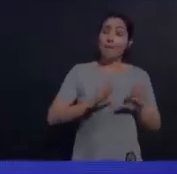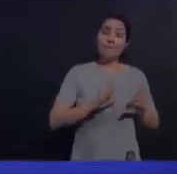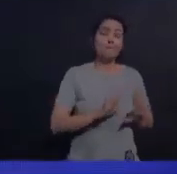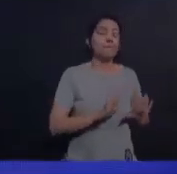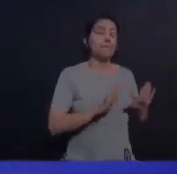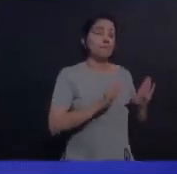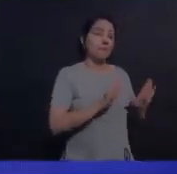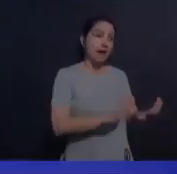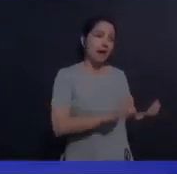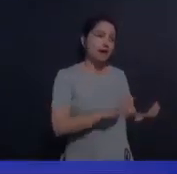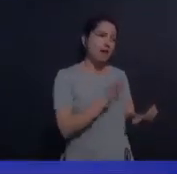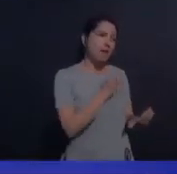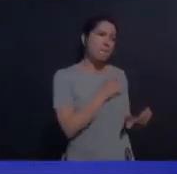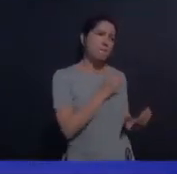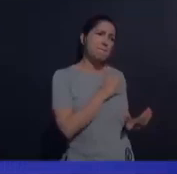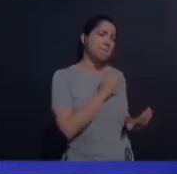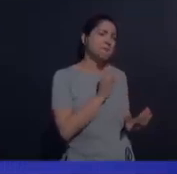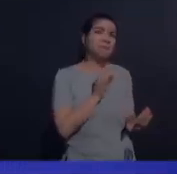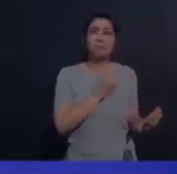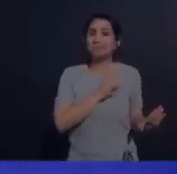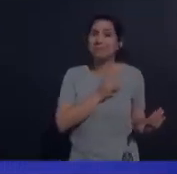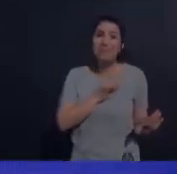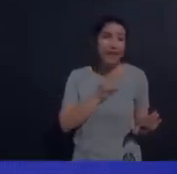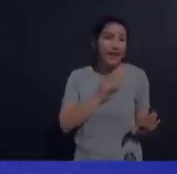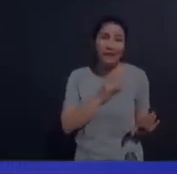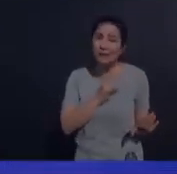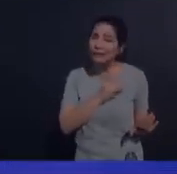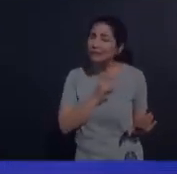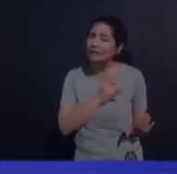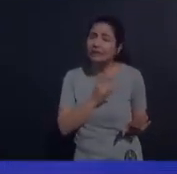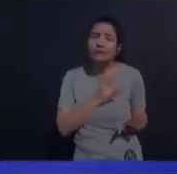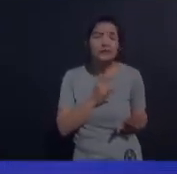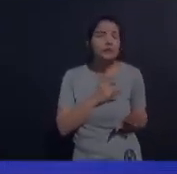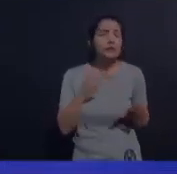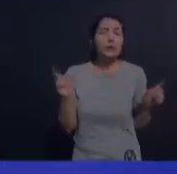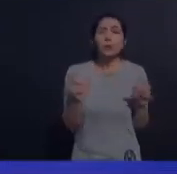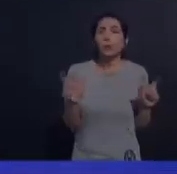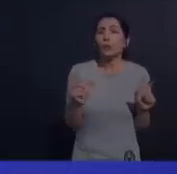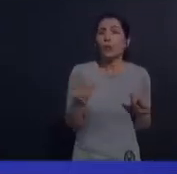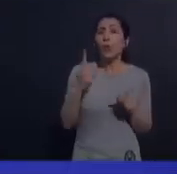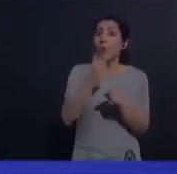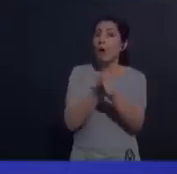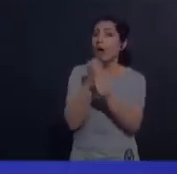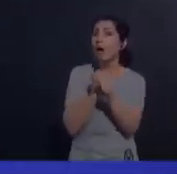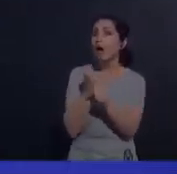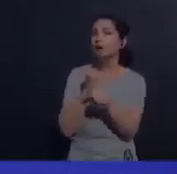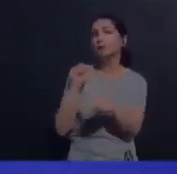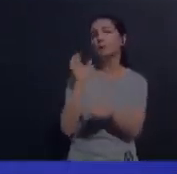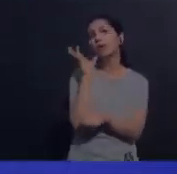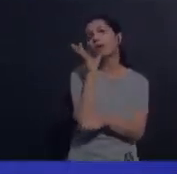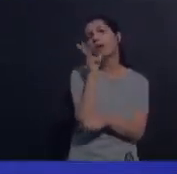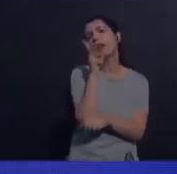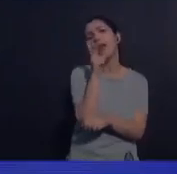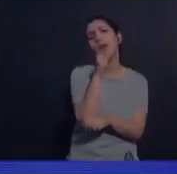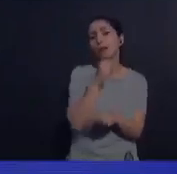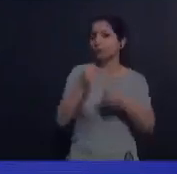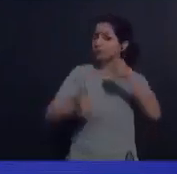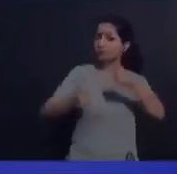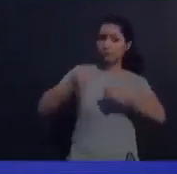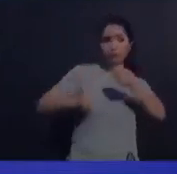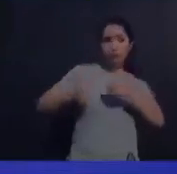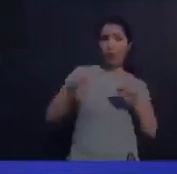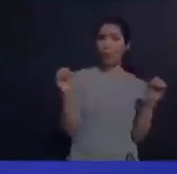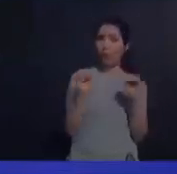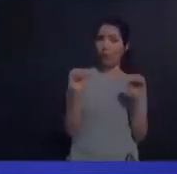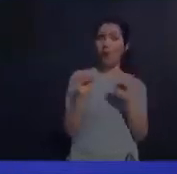esse medo entrou tanto no meu coração eu fiquei com medo ano de dirigir e eu me lembrei daquela música da